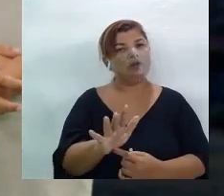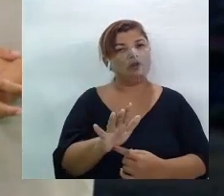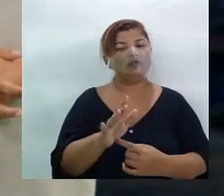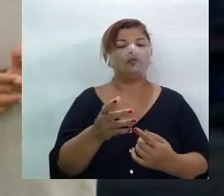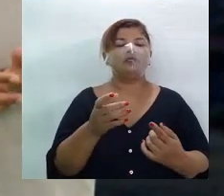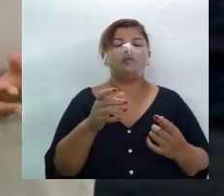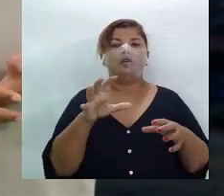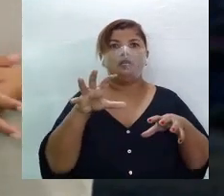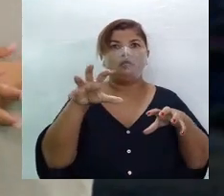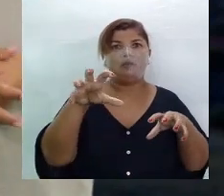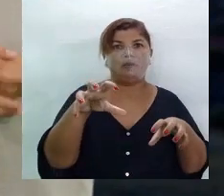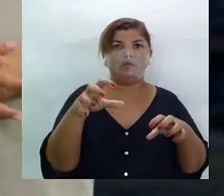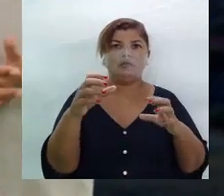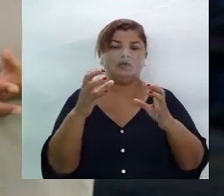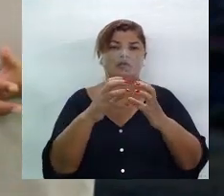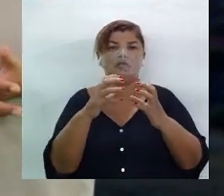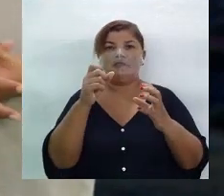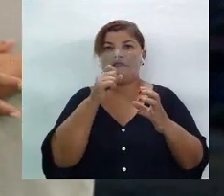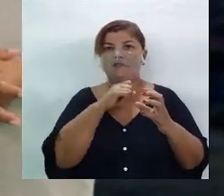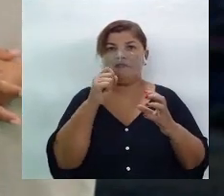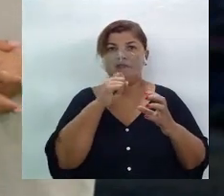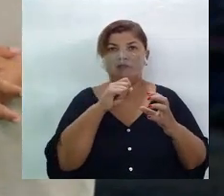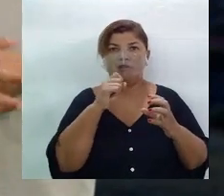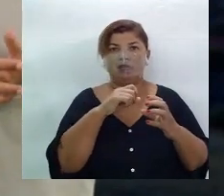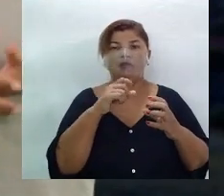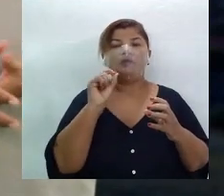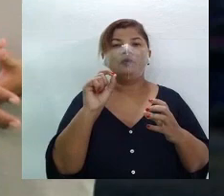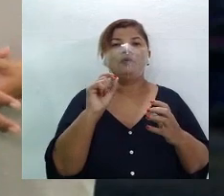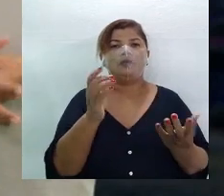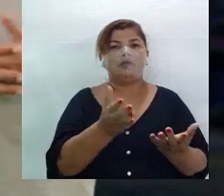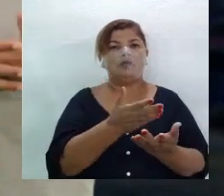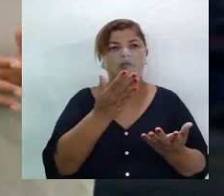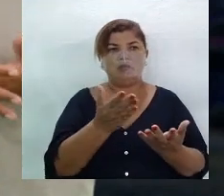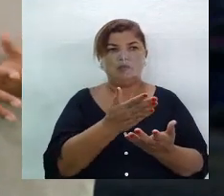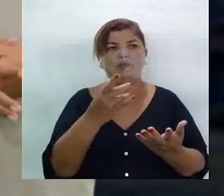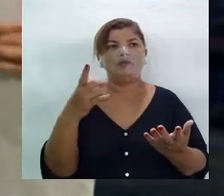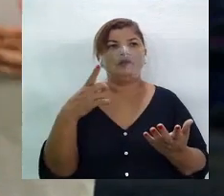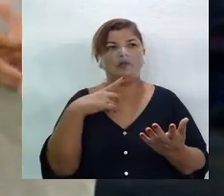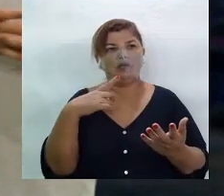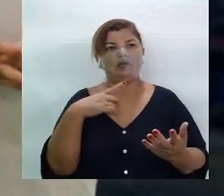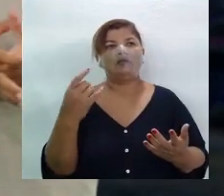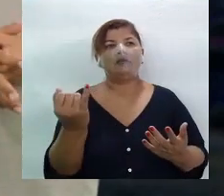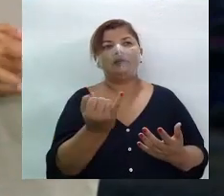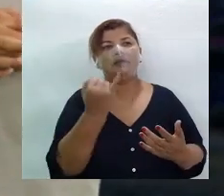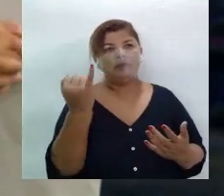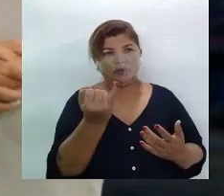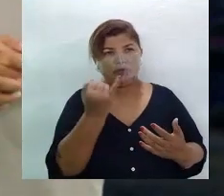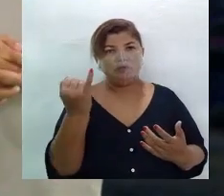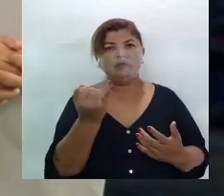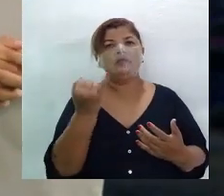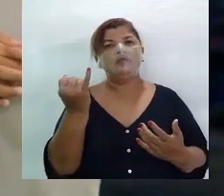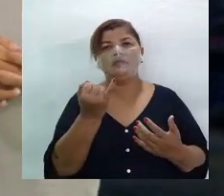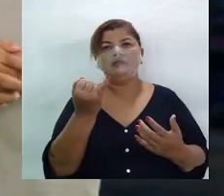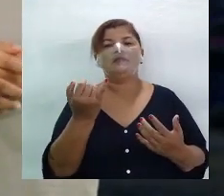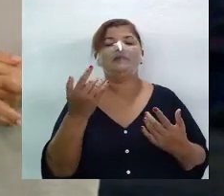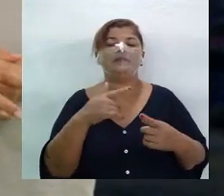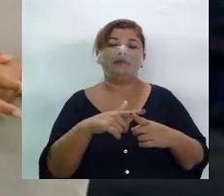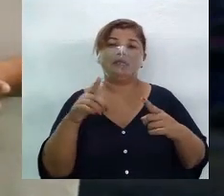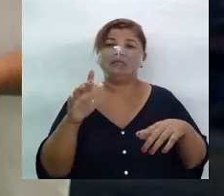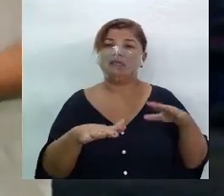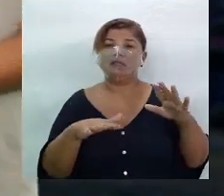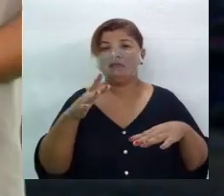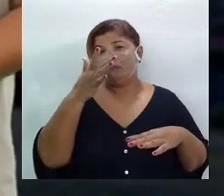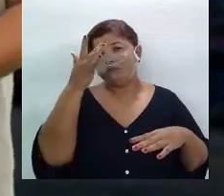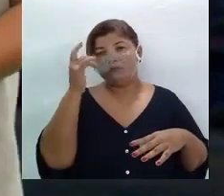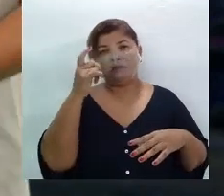Recife Velho, obra que imortaliza a memória oral tão cara, rica e nem sempre preservada. E eu